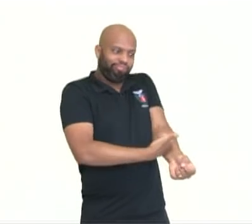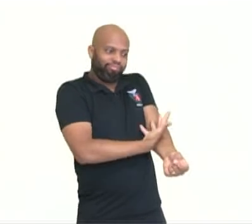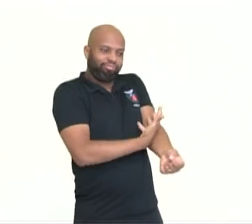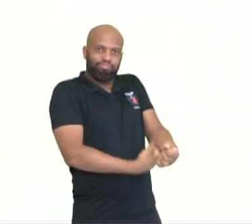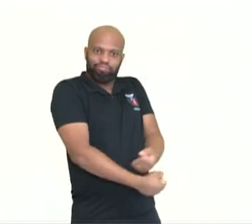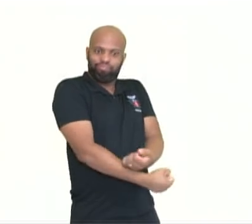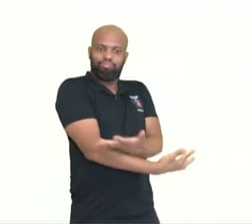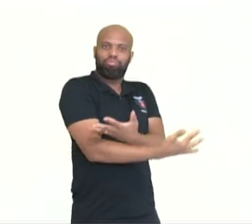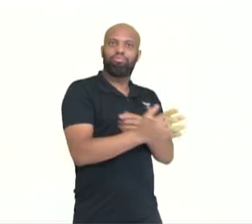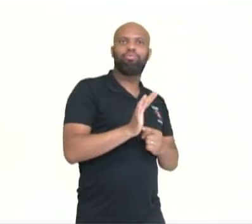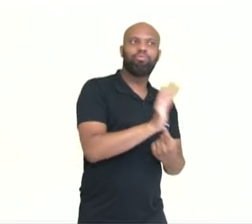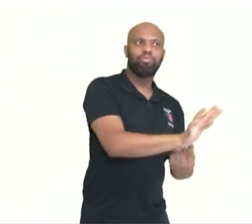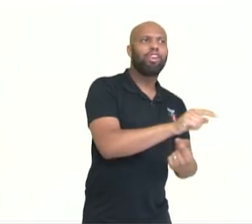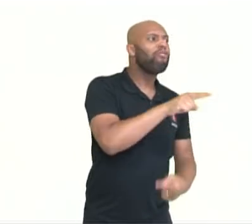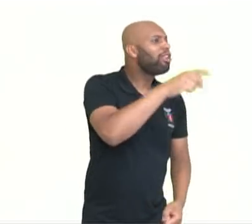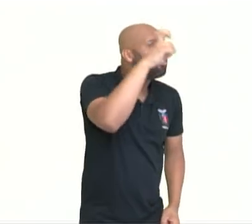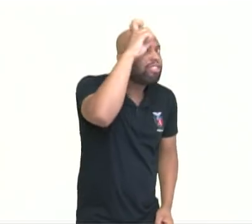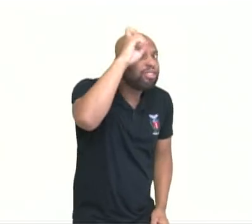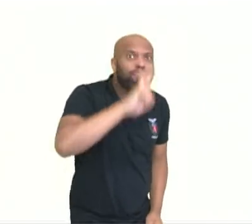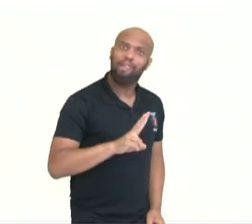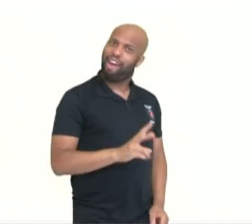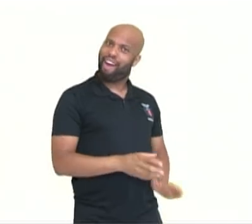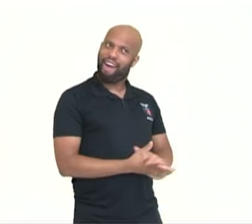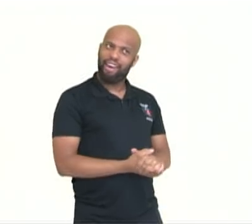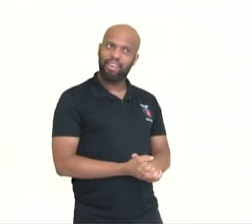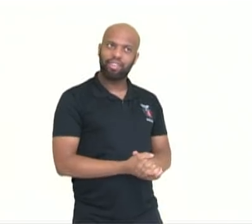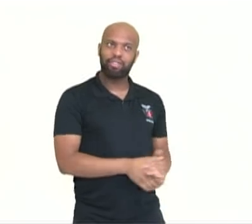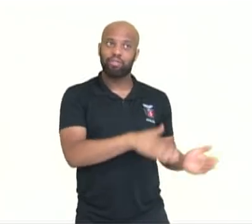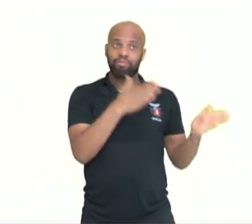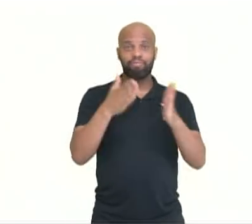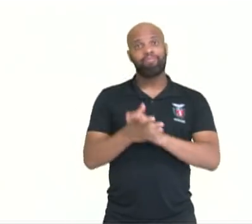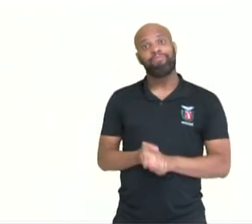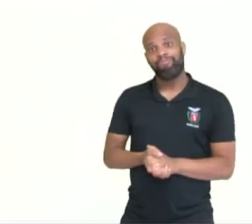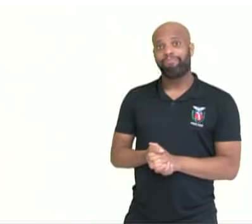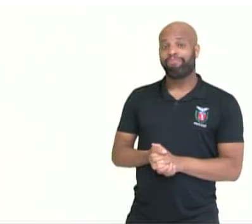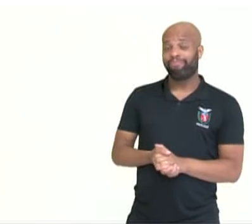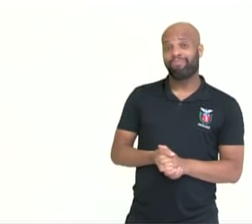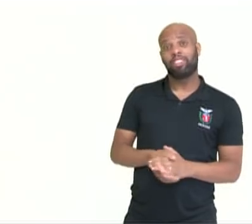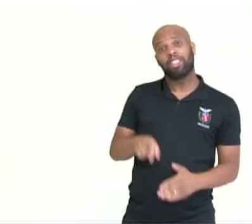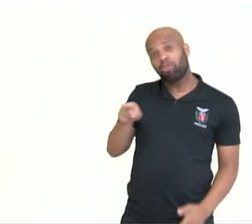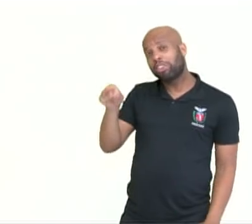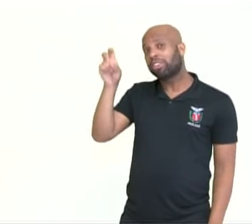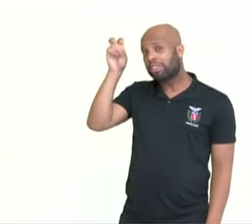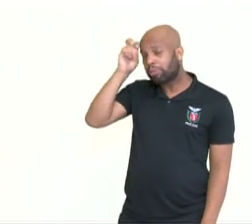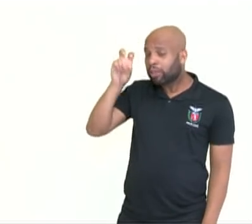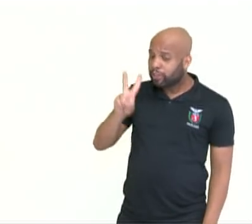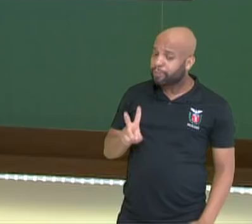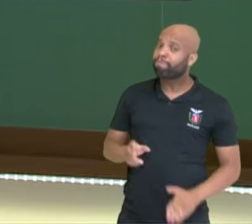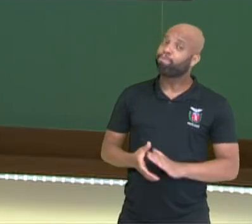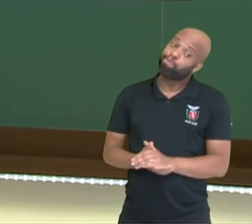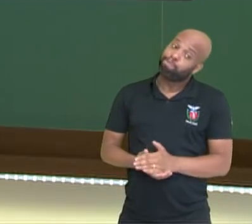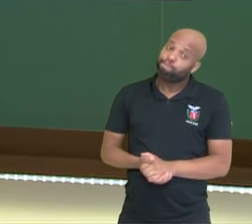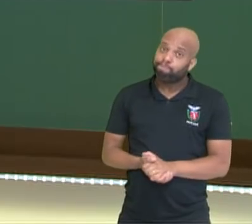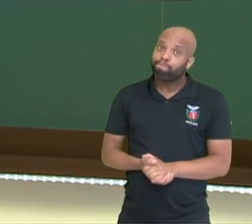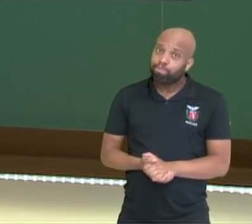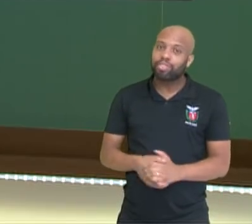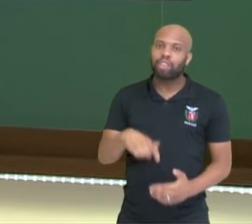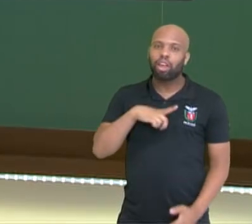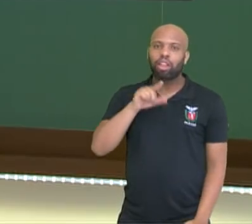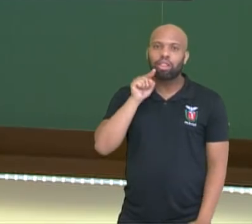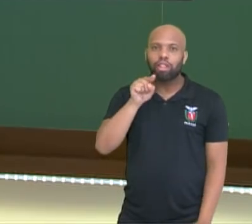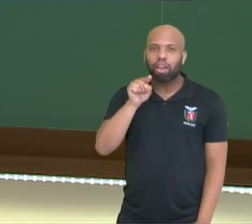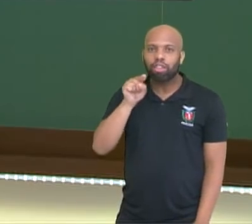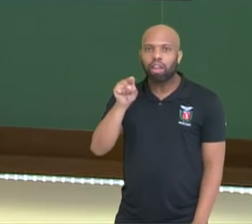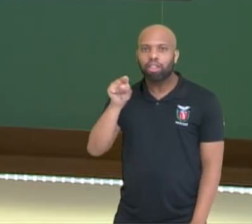sendo expressa ali. Você é espertíssimo. Aqui. Você é espertíssimo. As